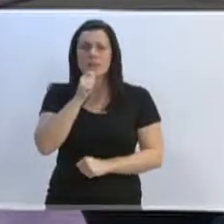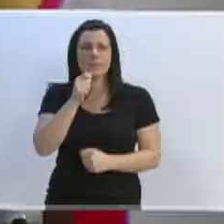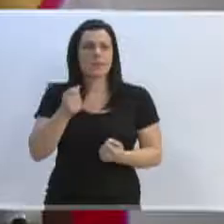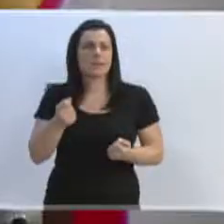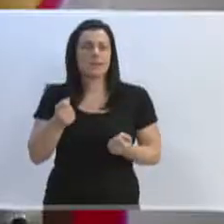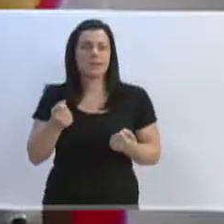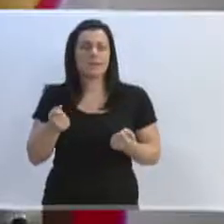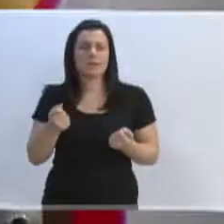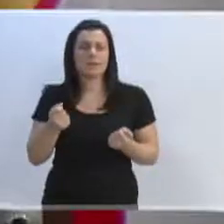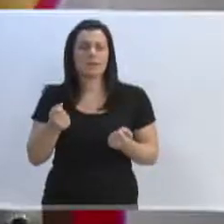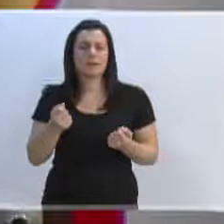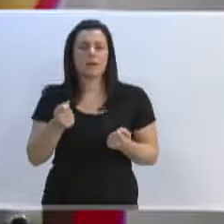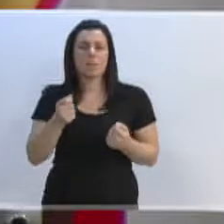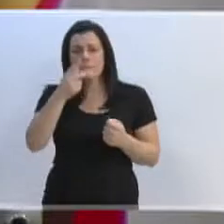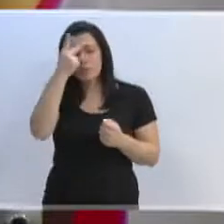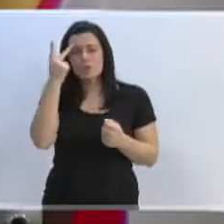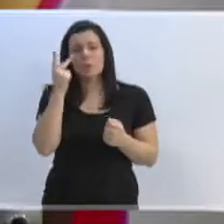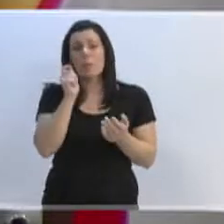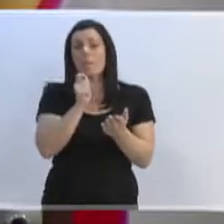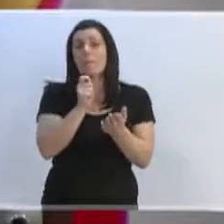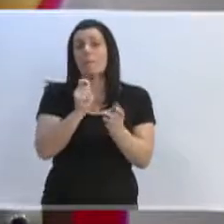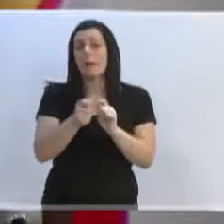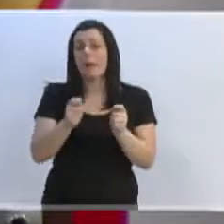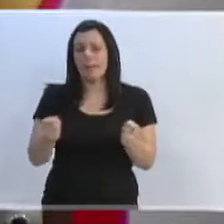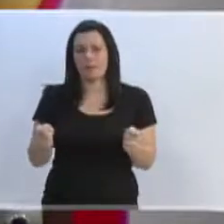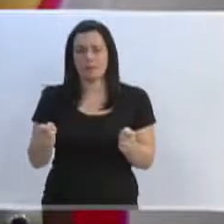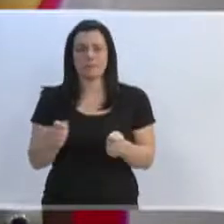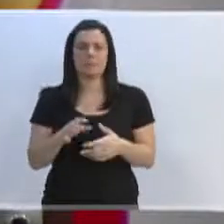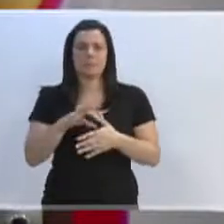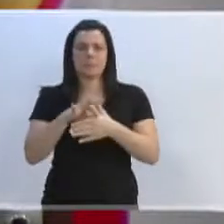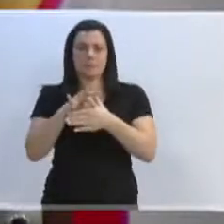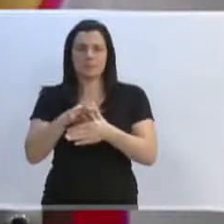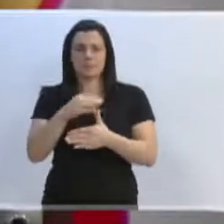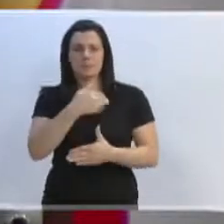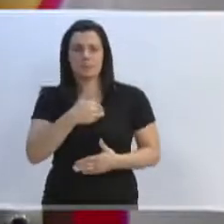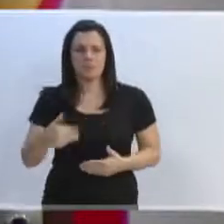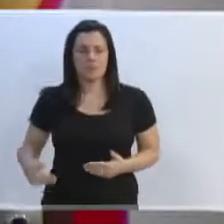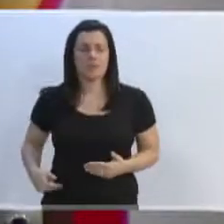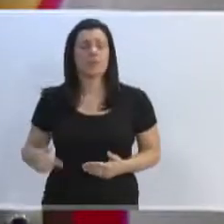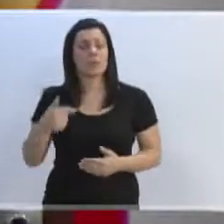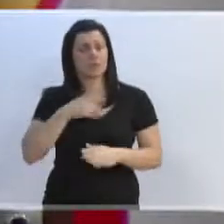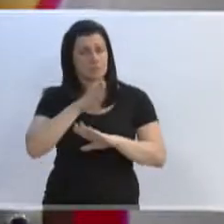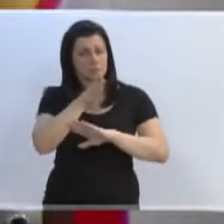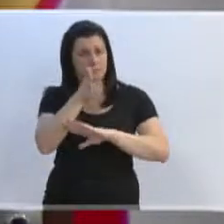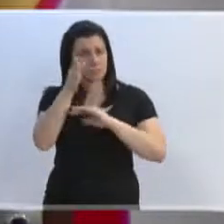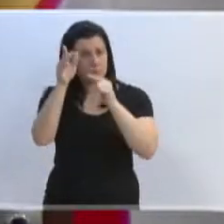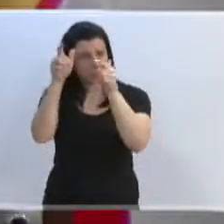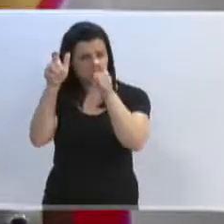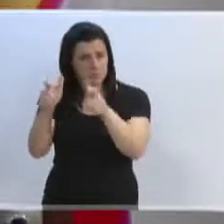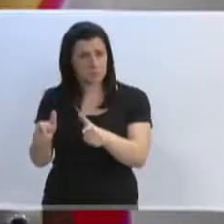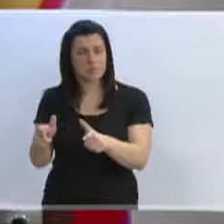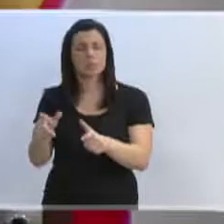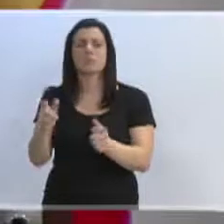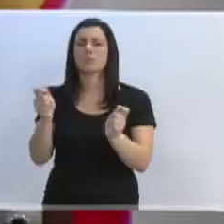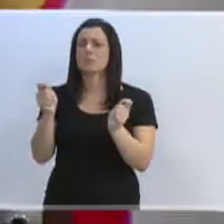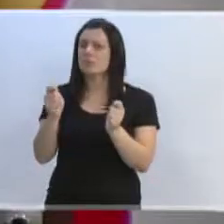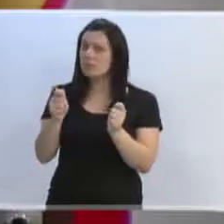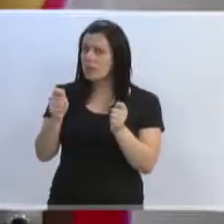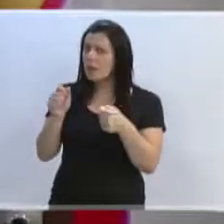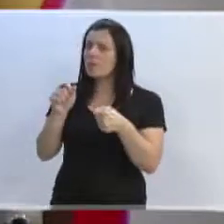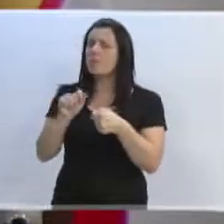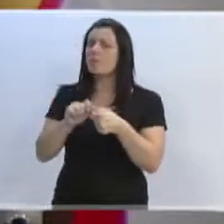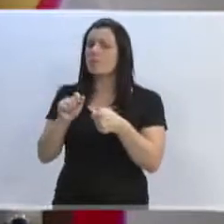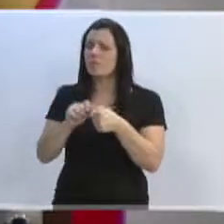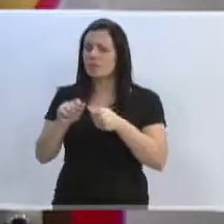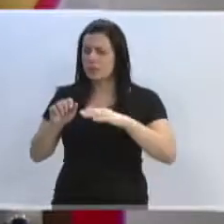aos moradores. Ok. Líder do governo, estive no local, tem condições de ser feito